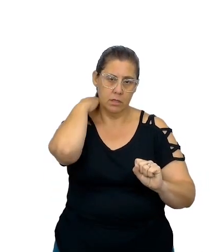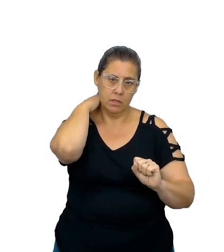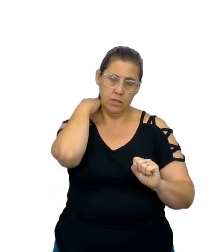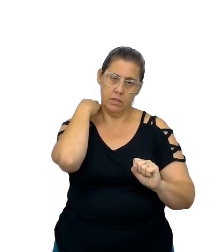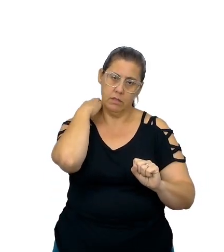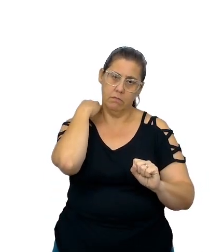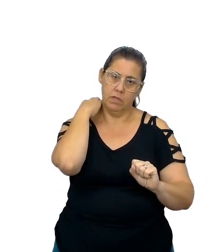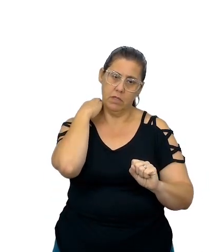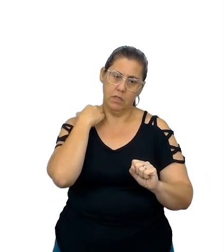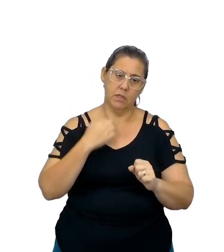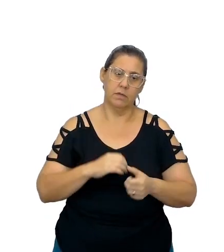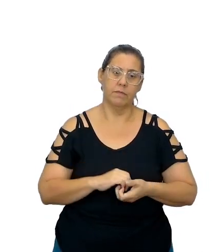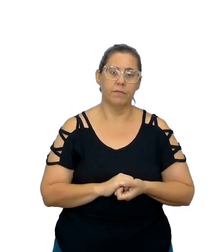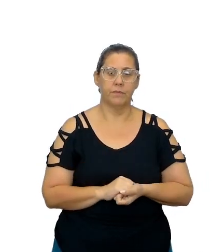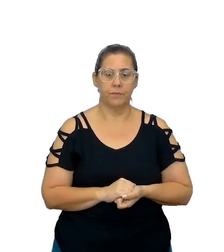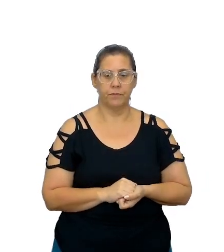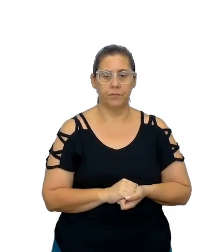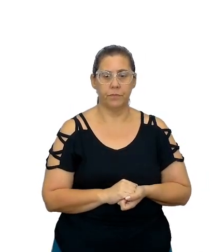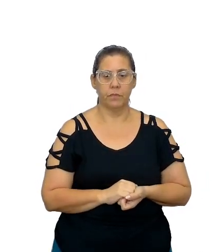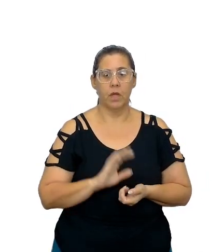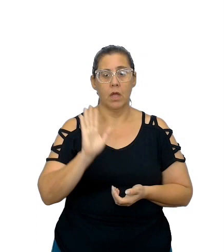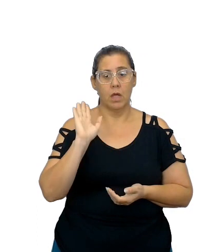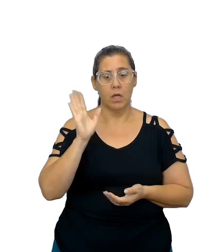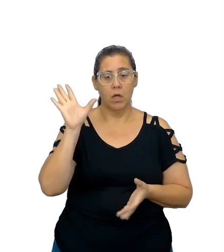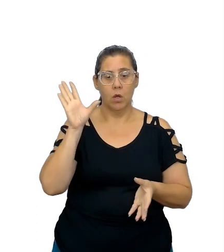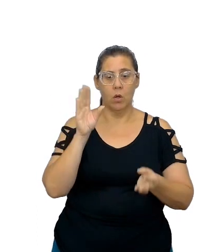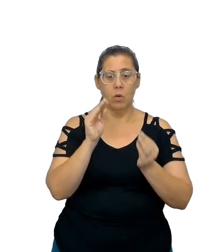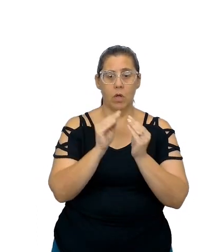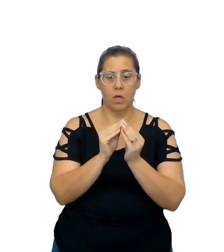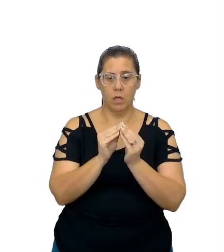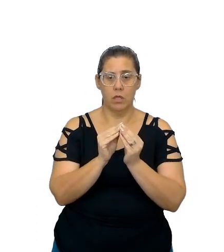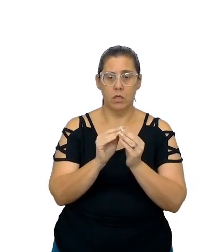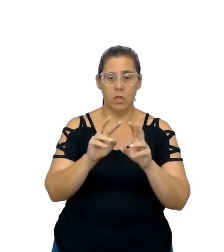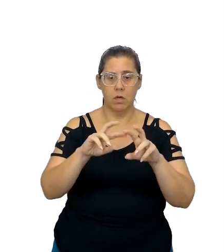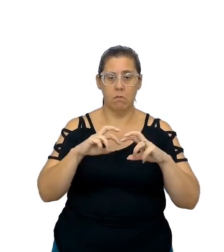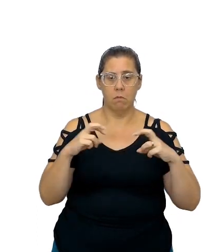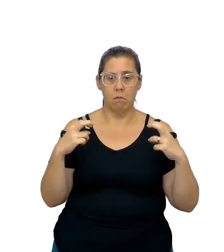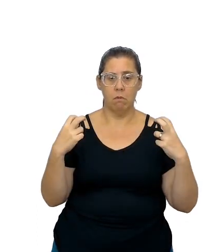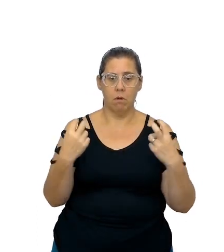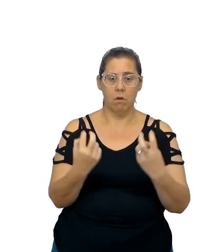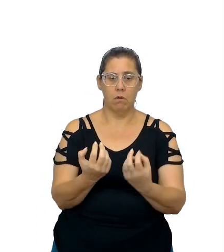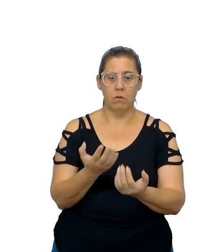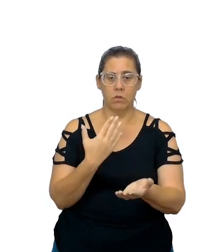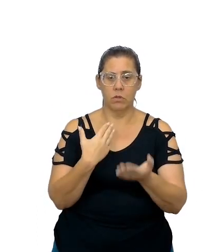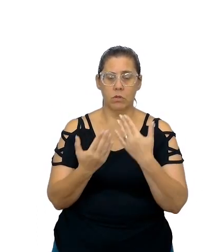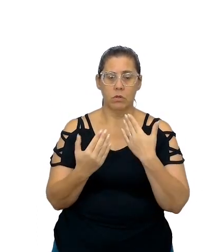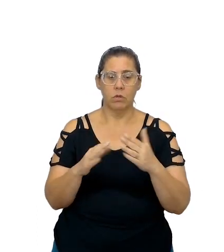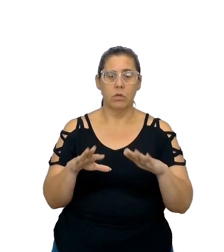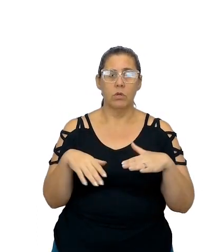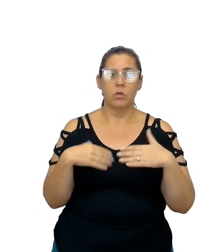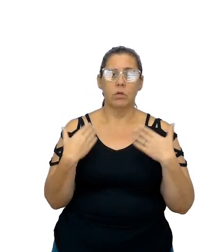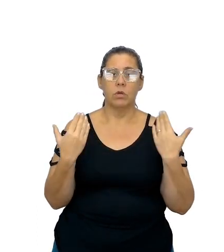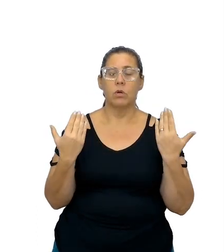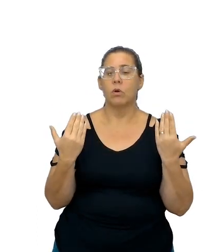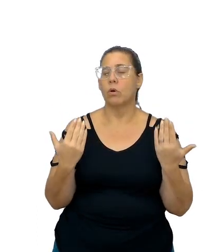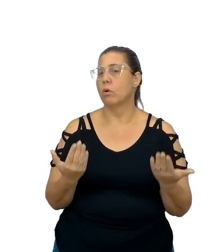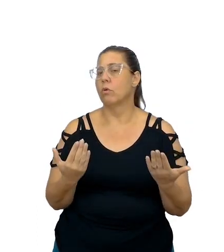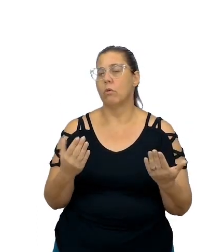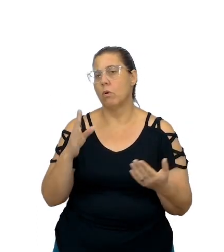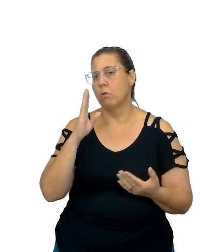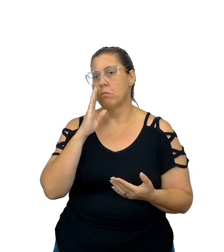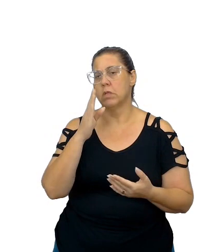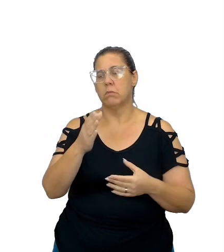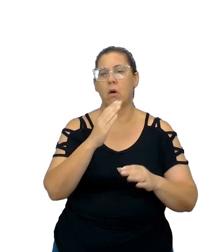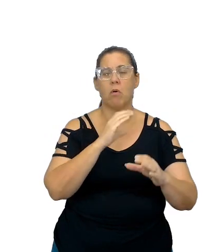imitação, tá? Já o resumo e a roda de conversa literária, qual seria o domínio social de